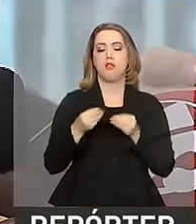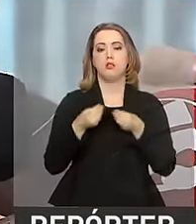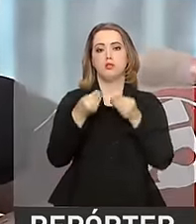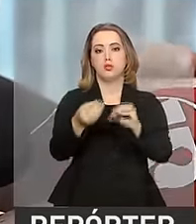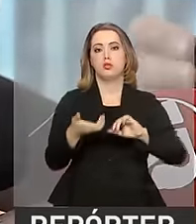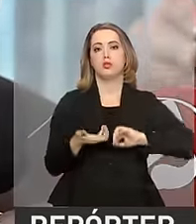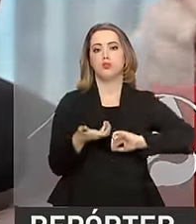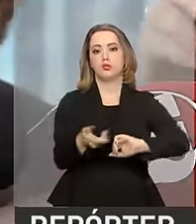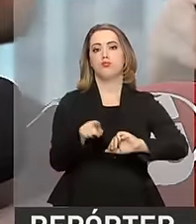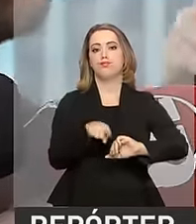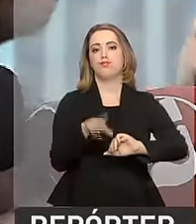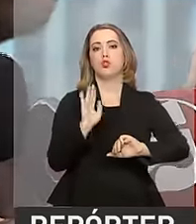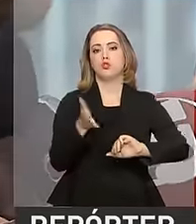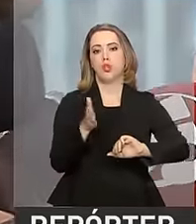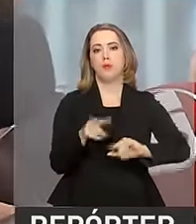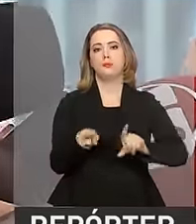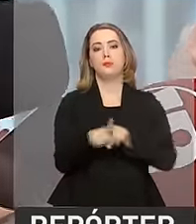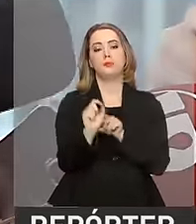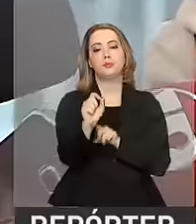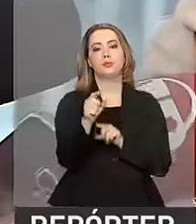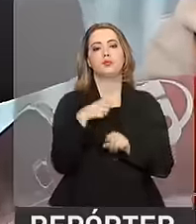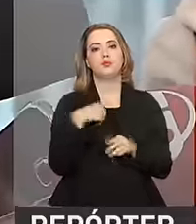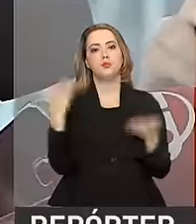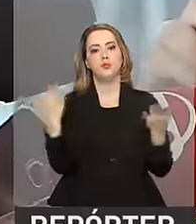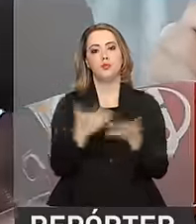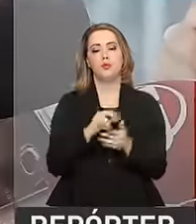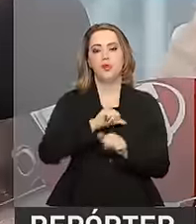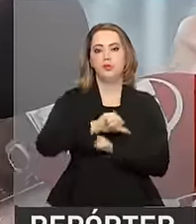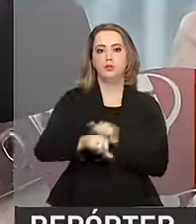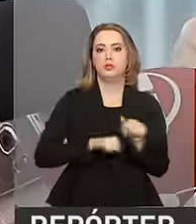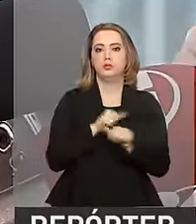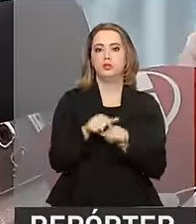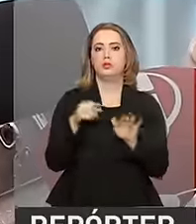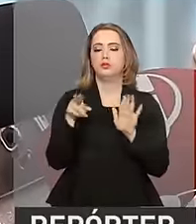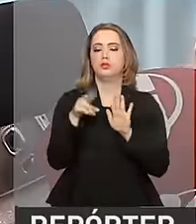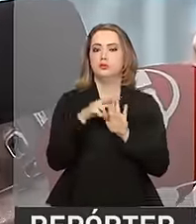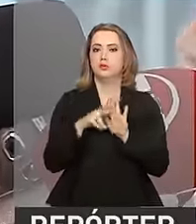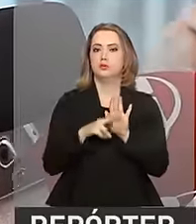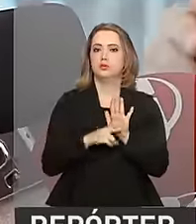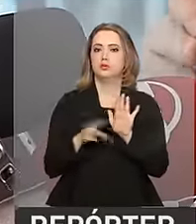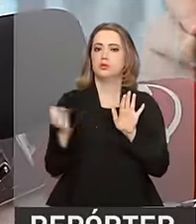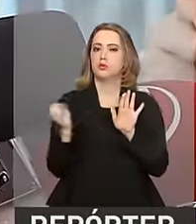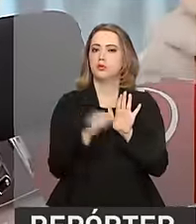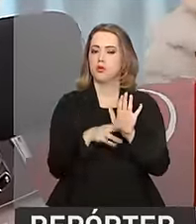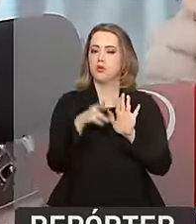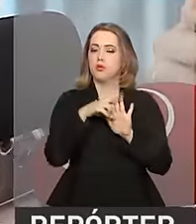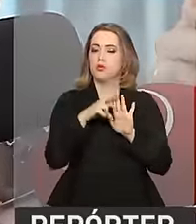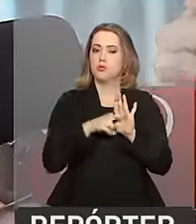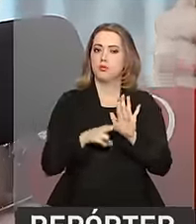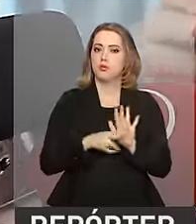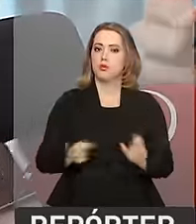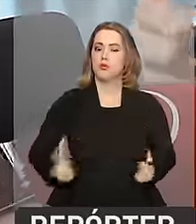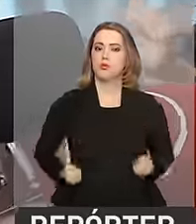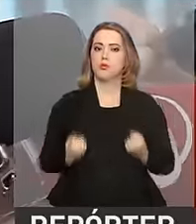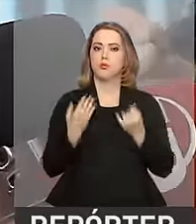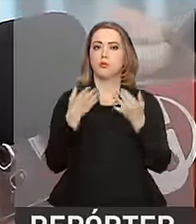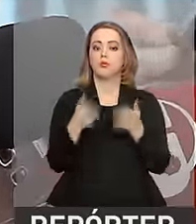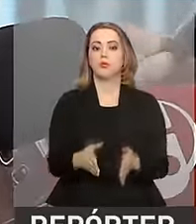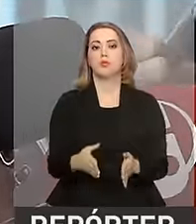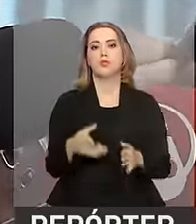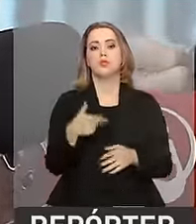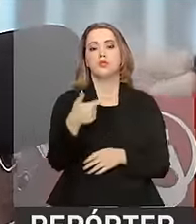define-se que a correção para as o aumento das despesas de 2017 será